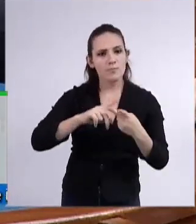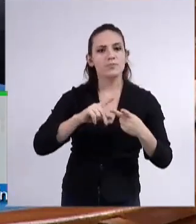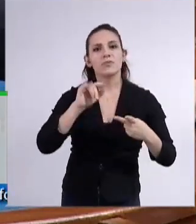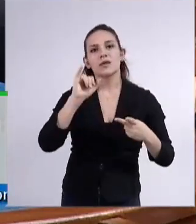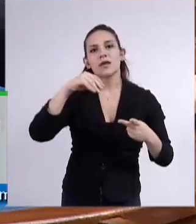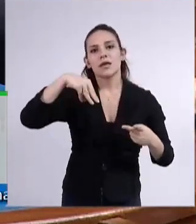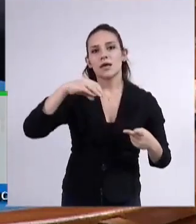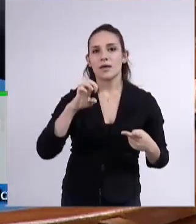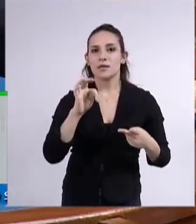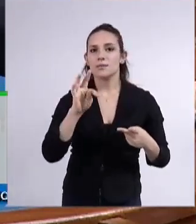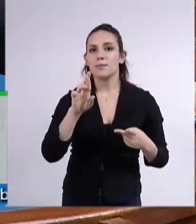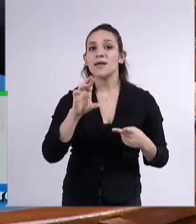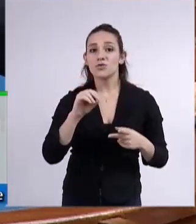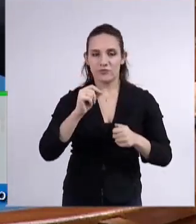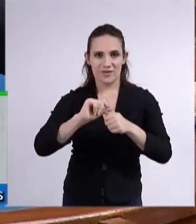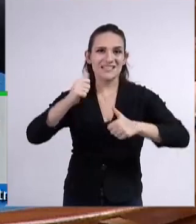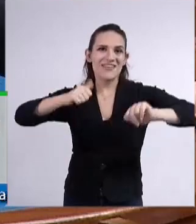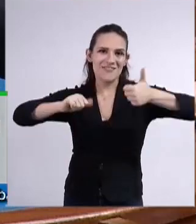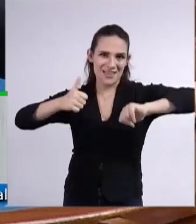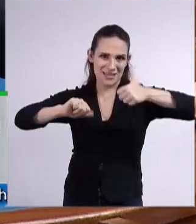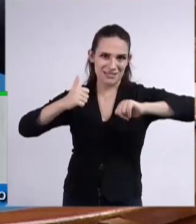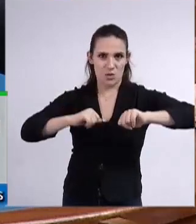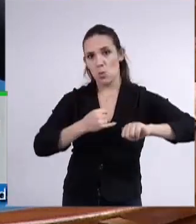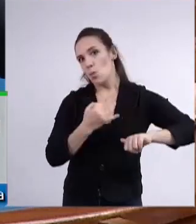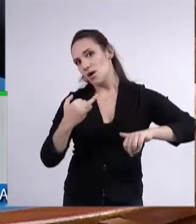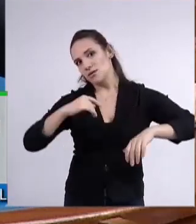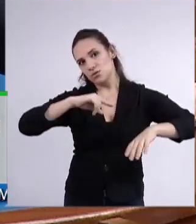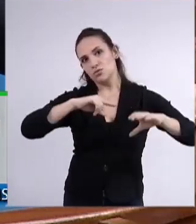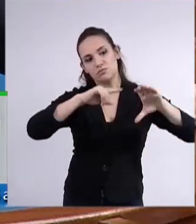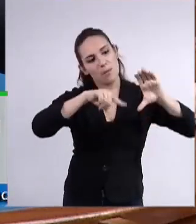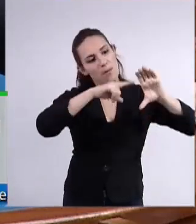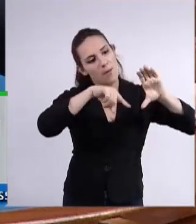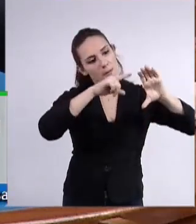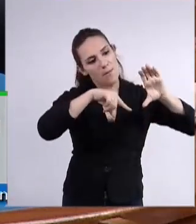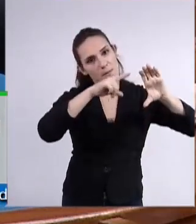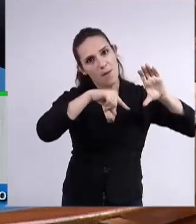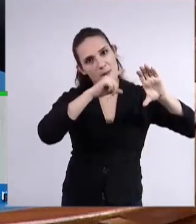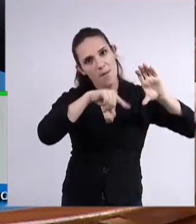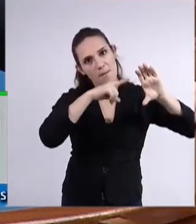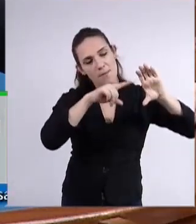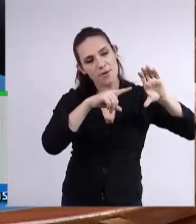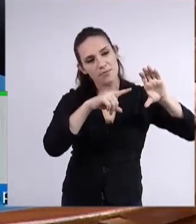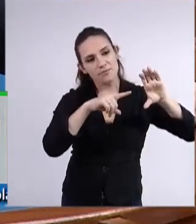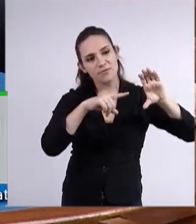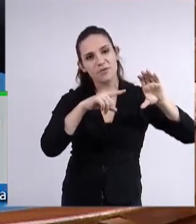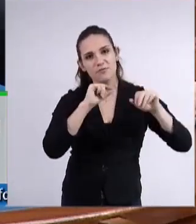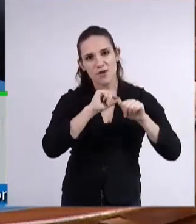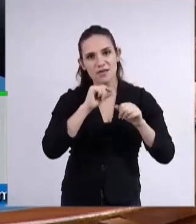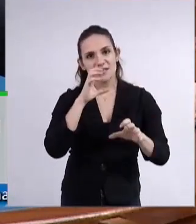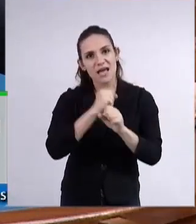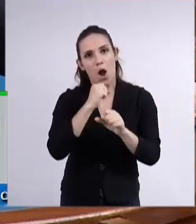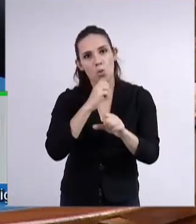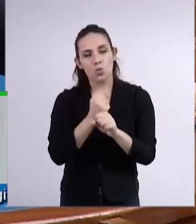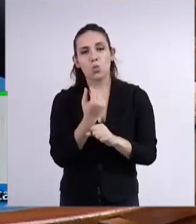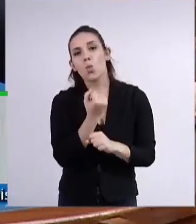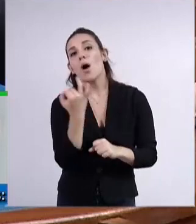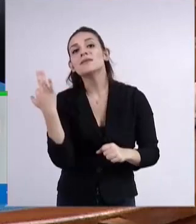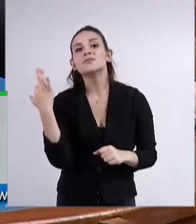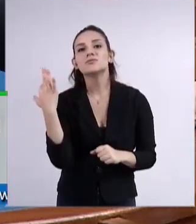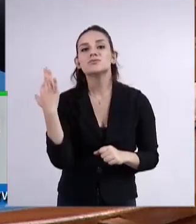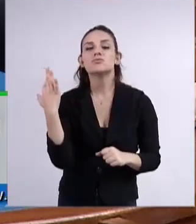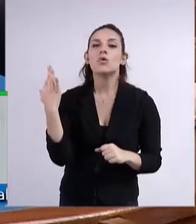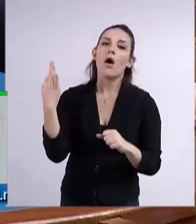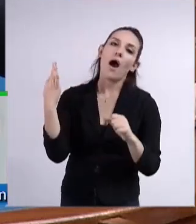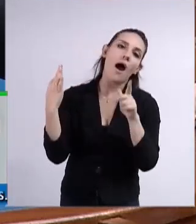responsável pela avaliação dos relógios, dos medidores, tanto da água, do